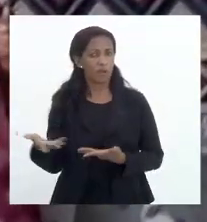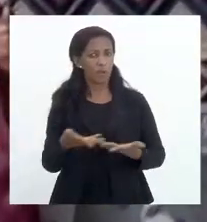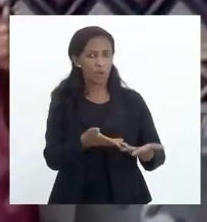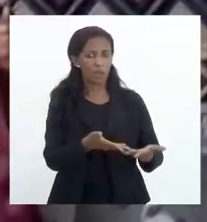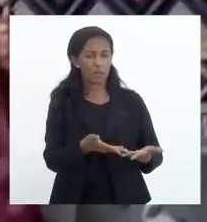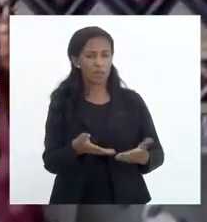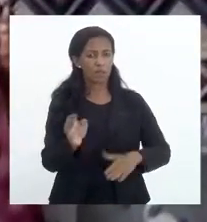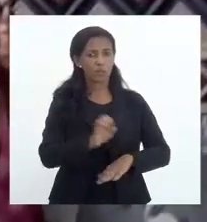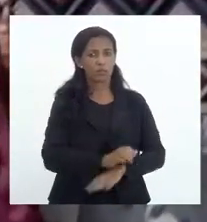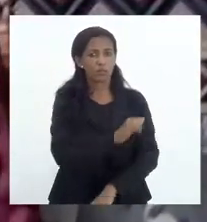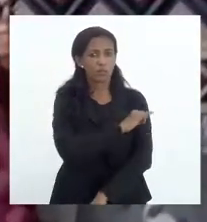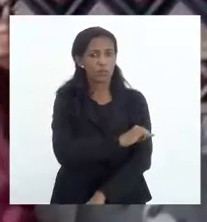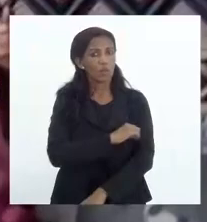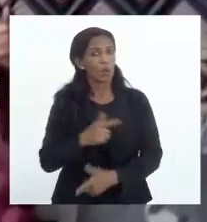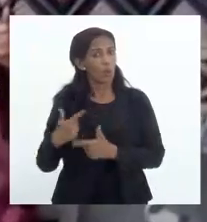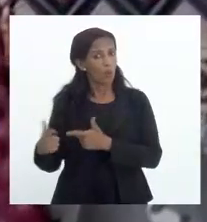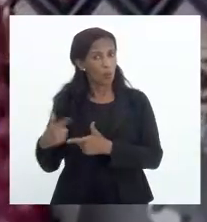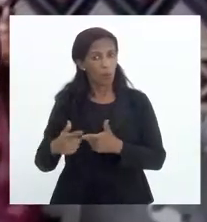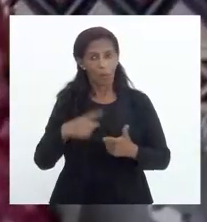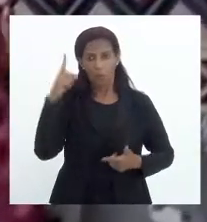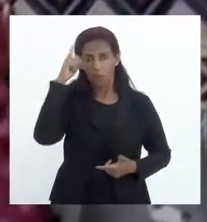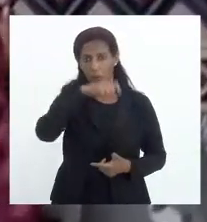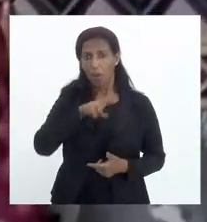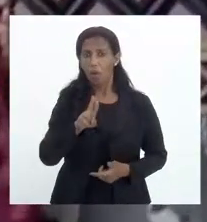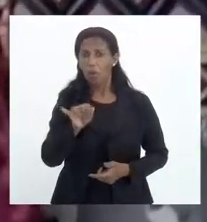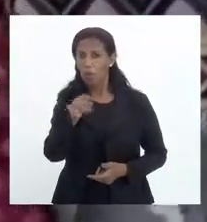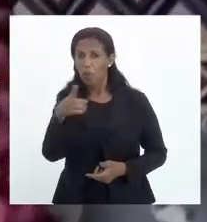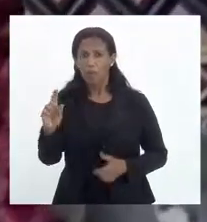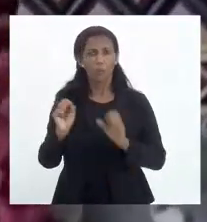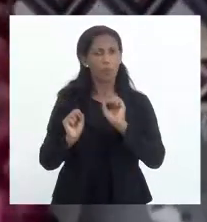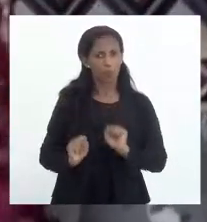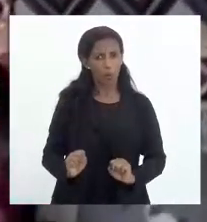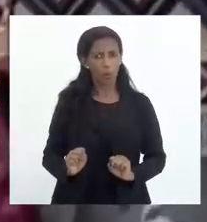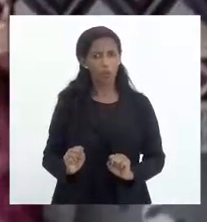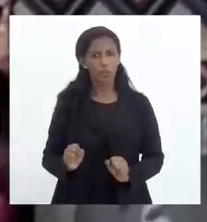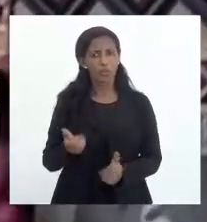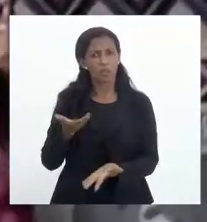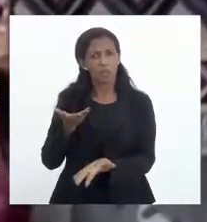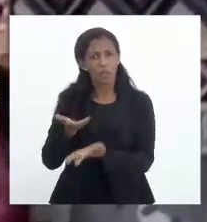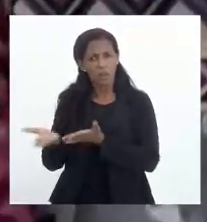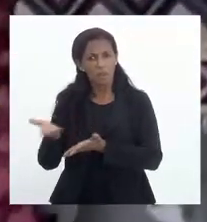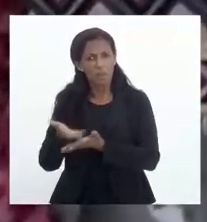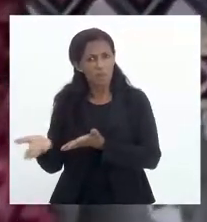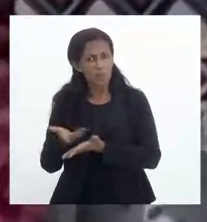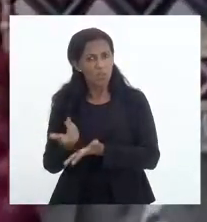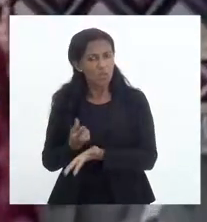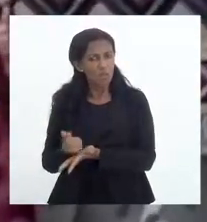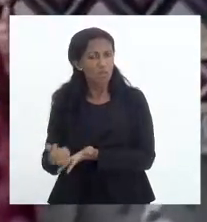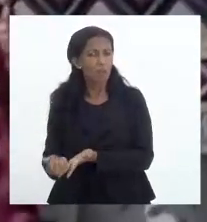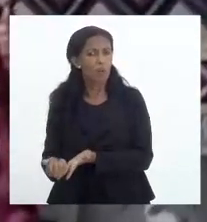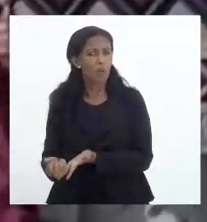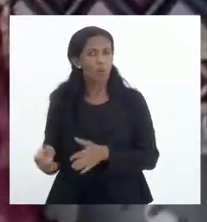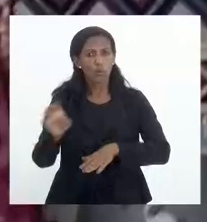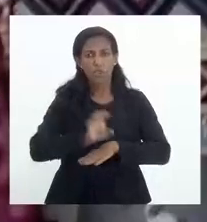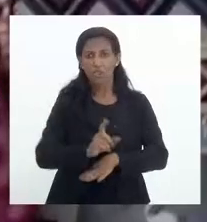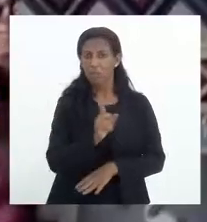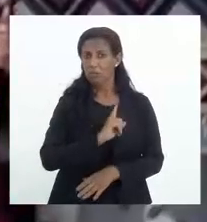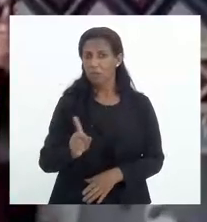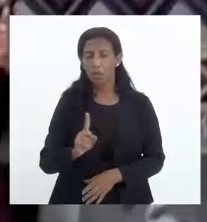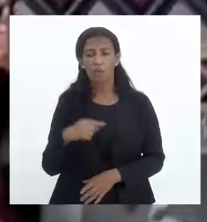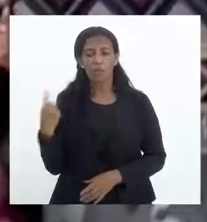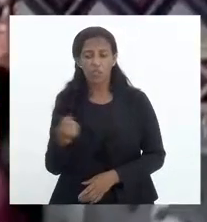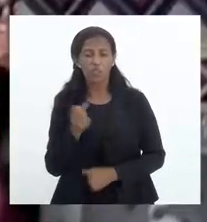sob a égide do terror. A União poderia e pode emitir moeda, o Estado não. Nós poderíamos